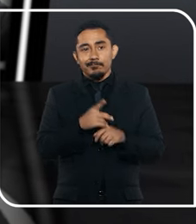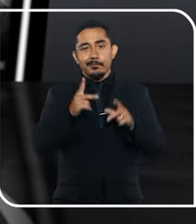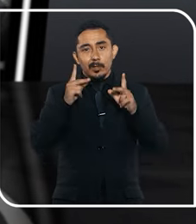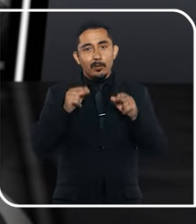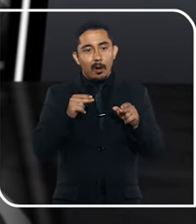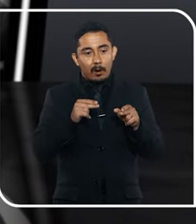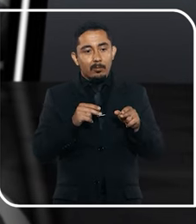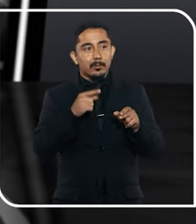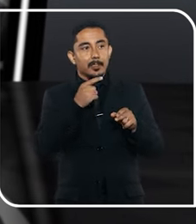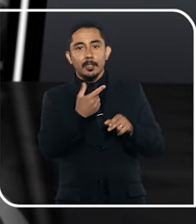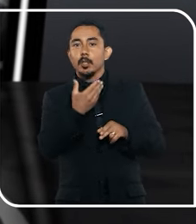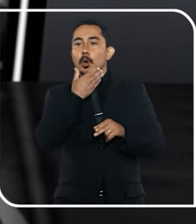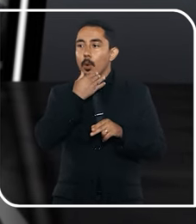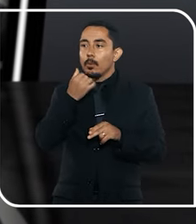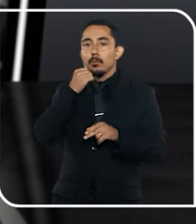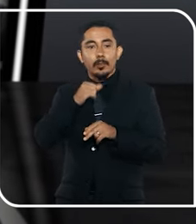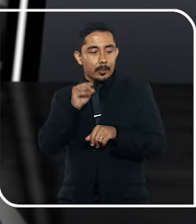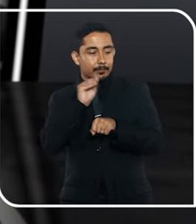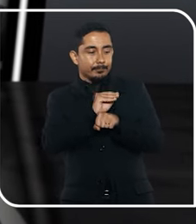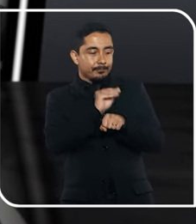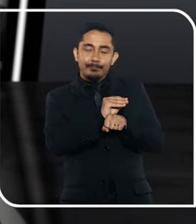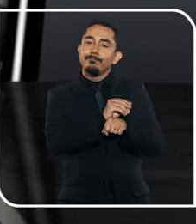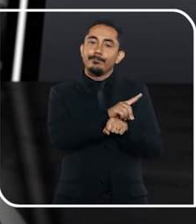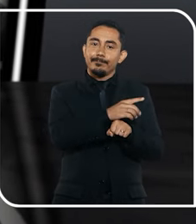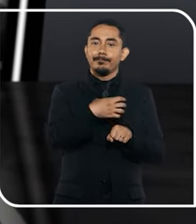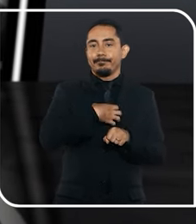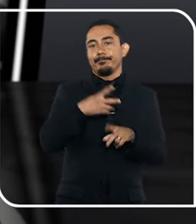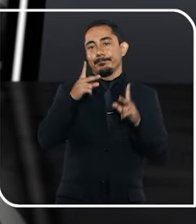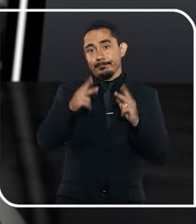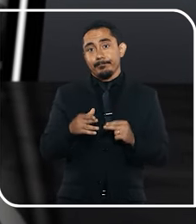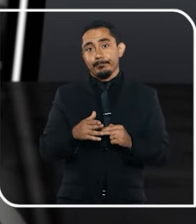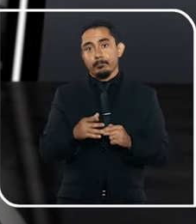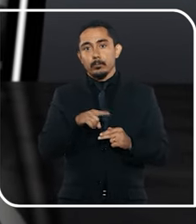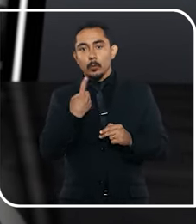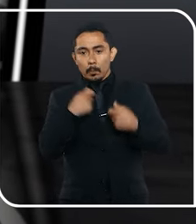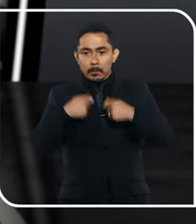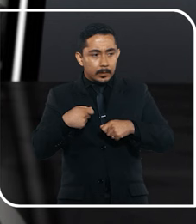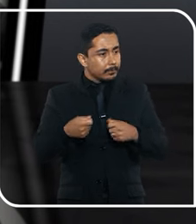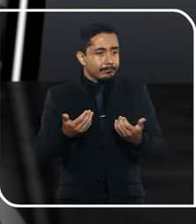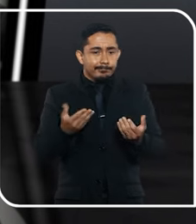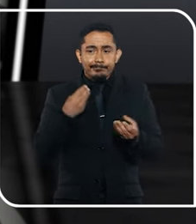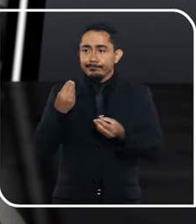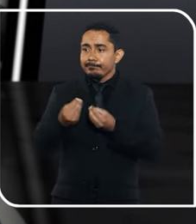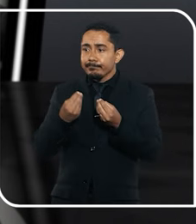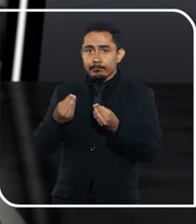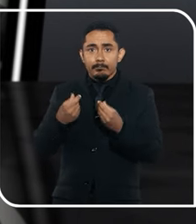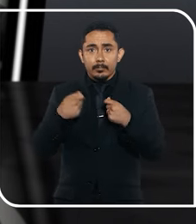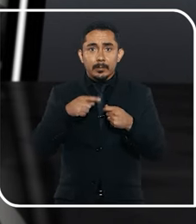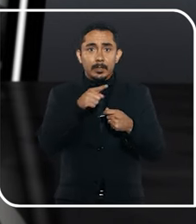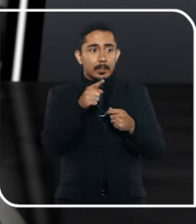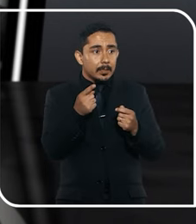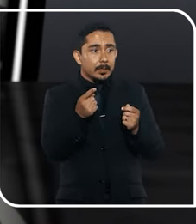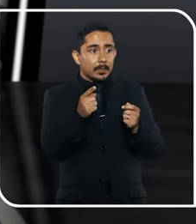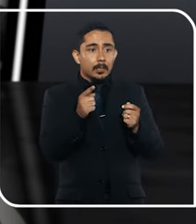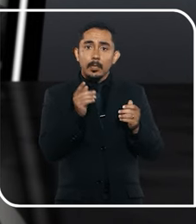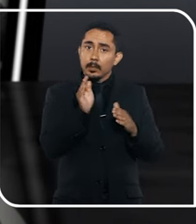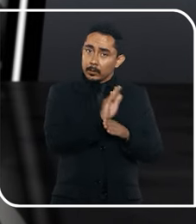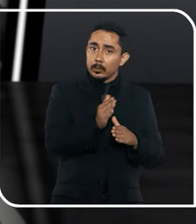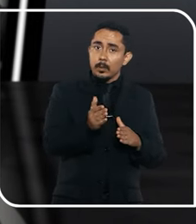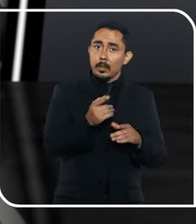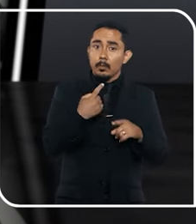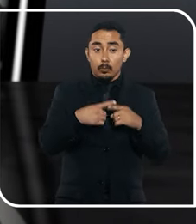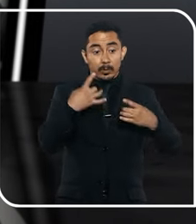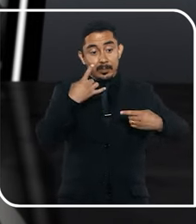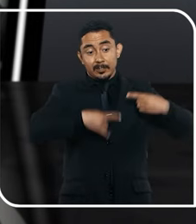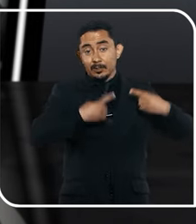Na mesma medida que o tutor se afeiçoa ao animal. E nós precisamos fazer alguma coisa, e a necessidade que se verifica